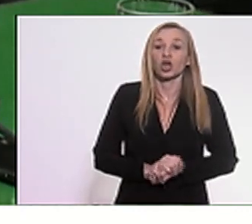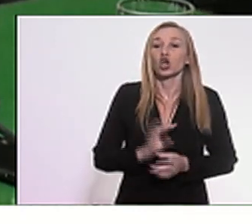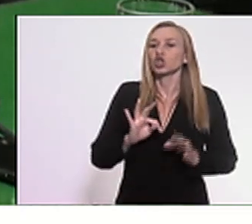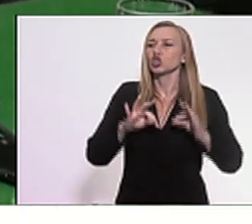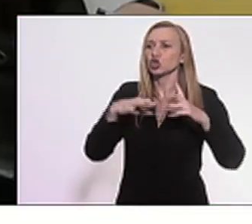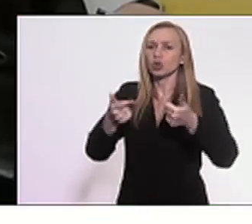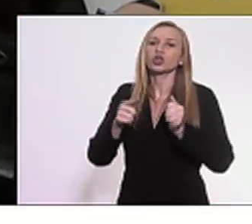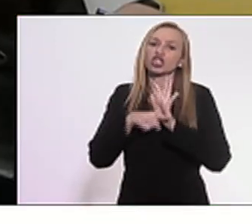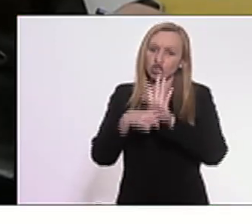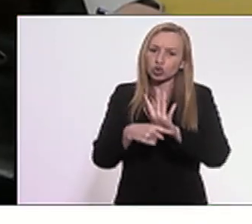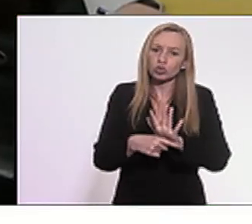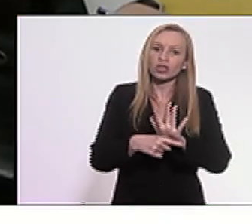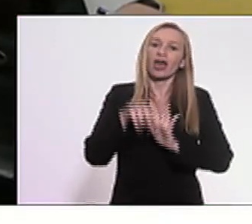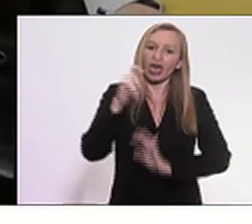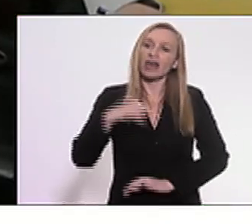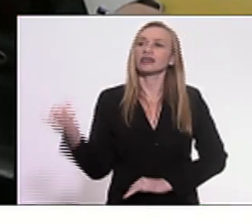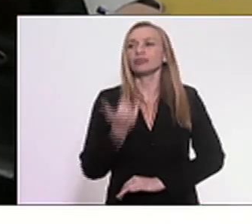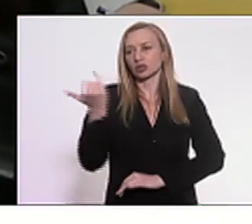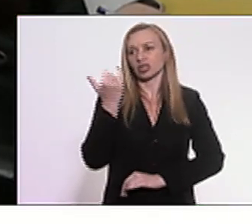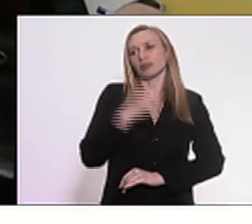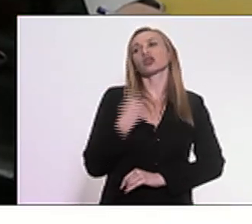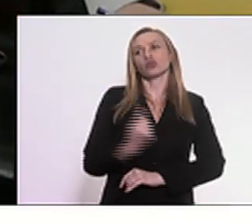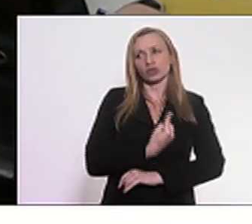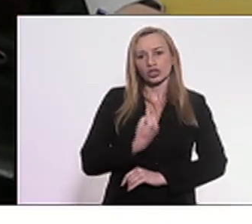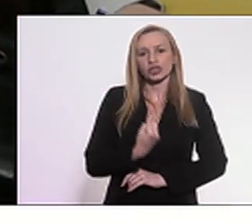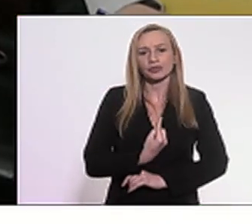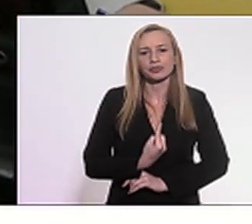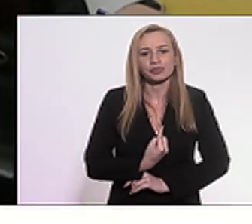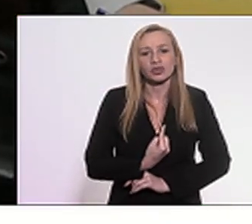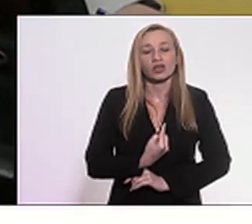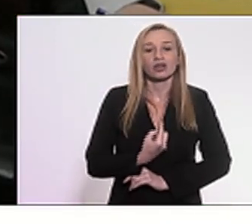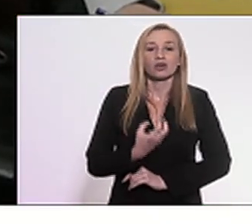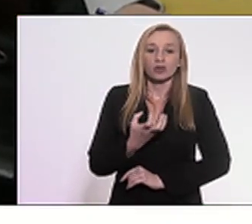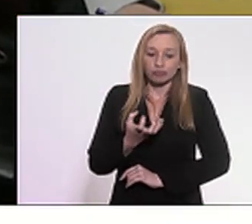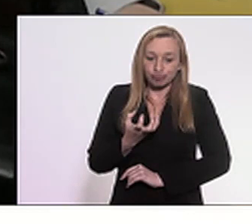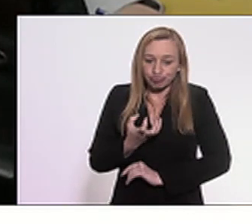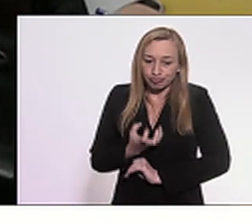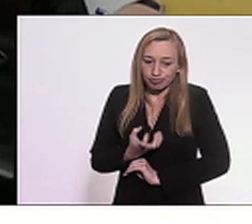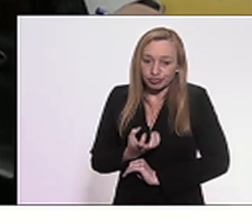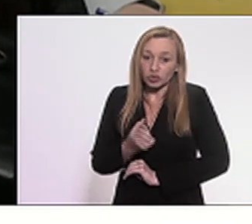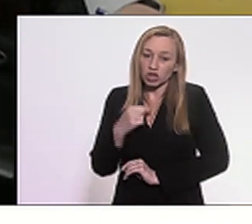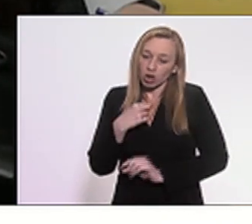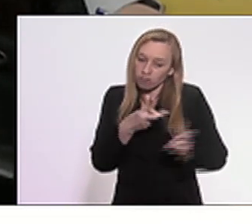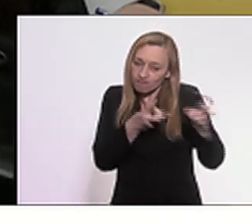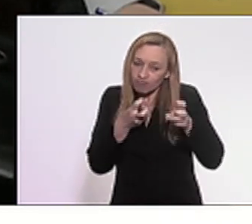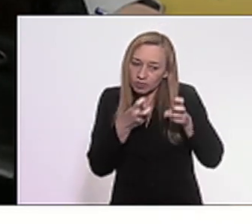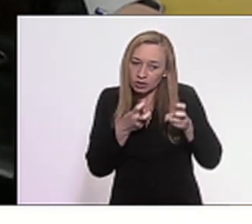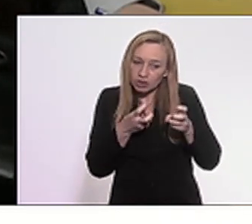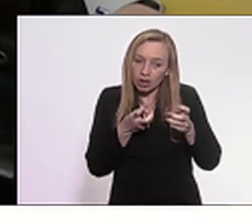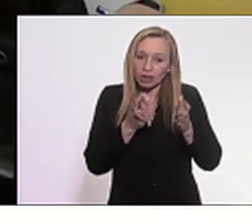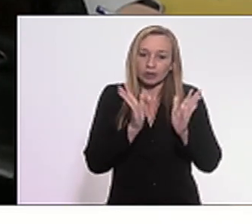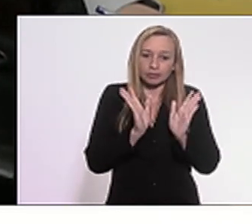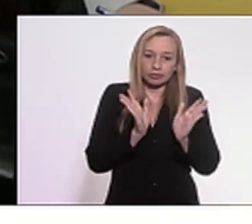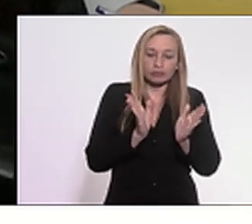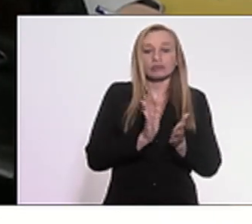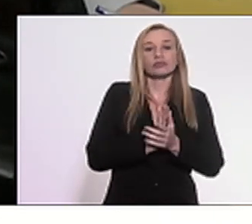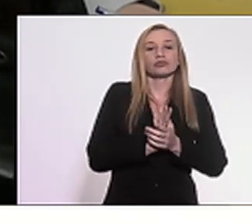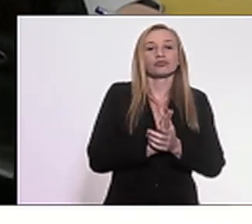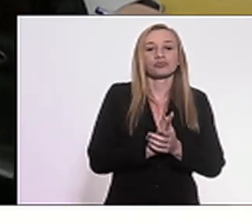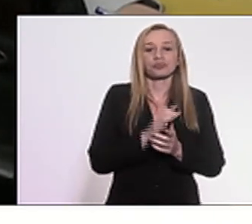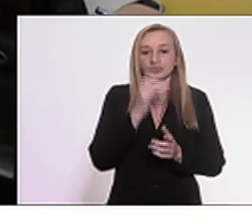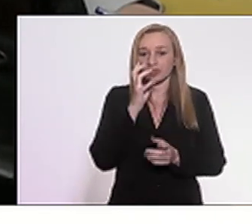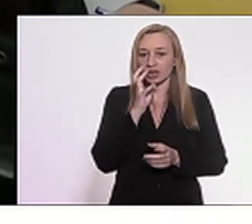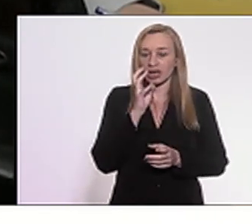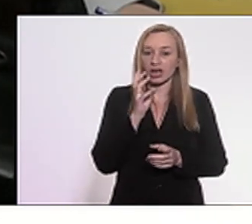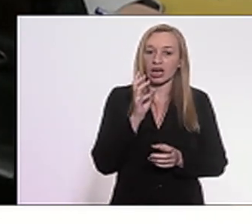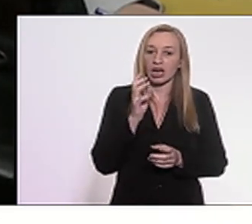são muito proveitosas para a gente, né? Mas o que eu tenho percebido, assim, o diagnóstico que eu tenho feito é que assim, as denúncias não chegam